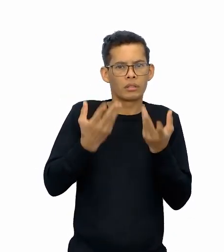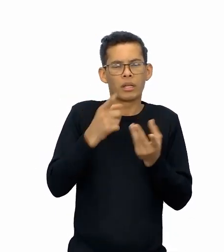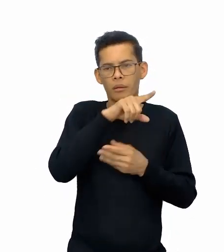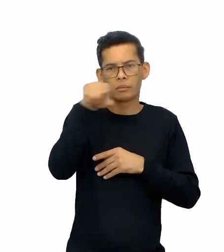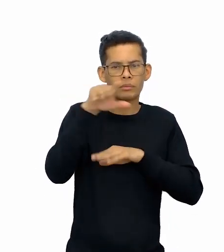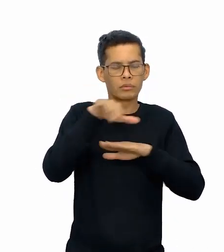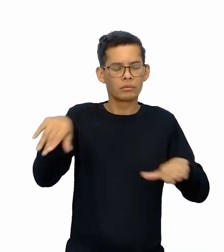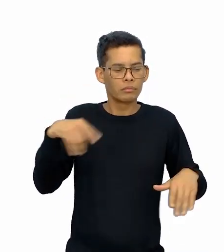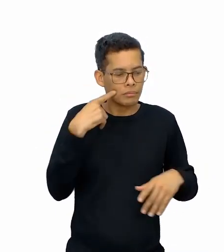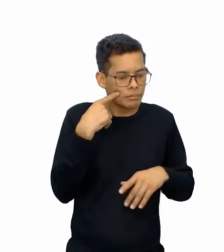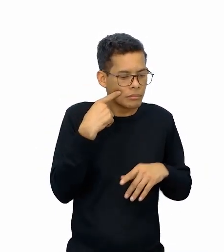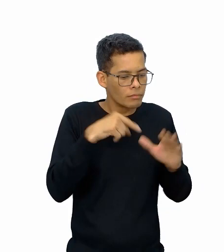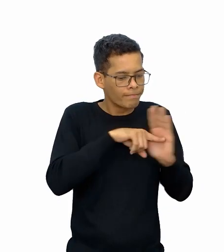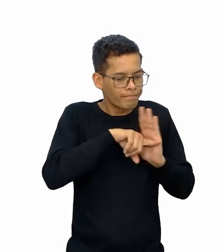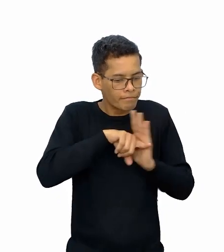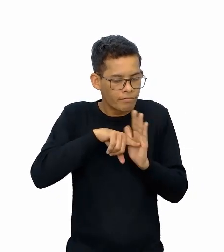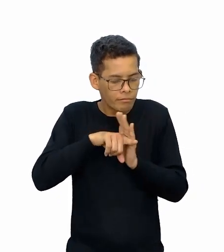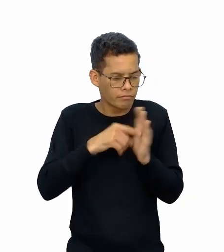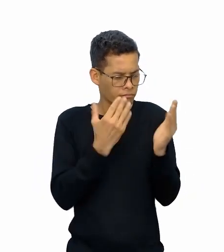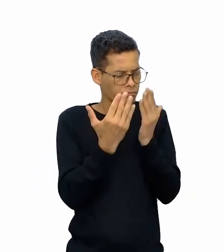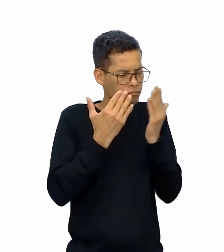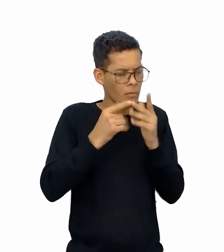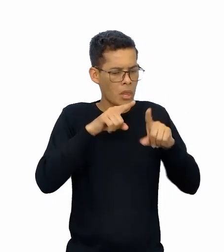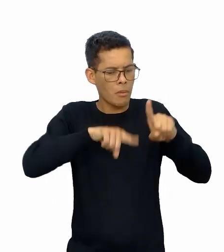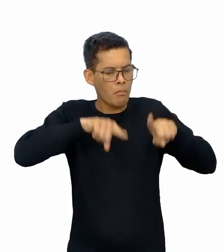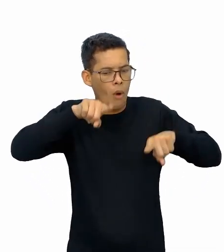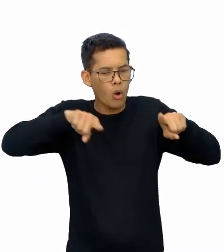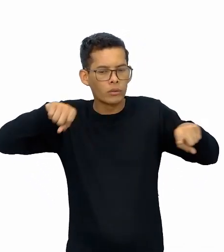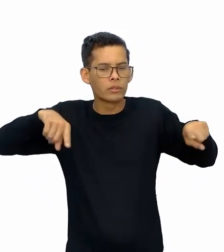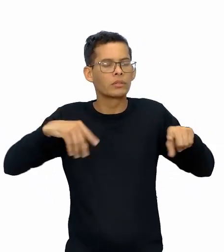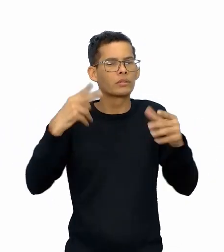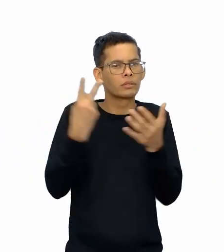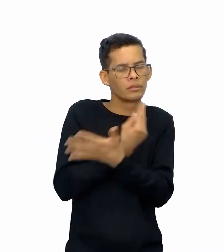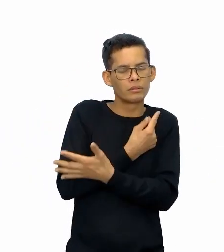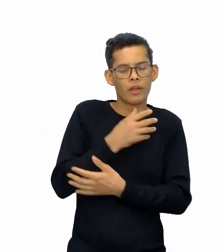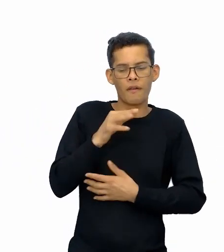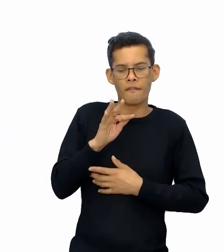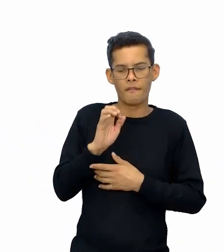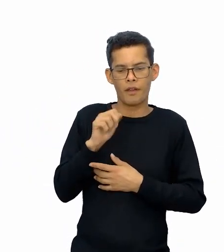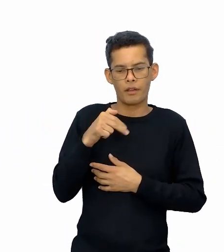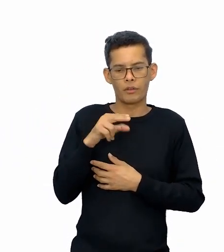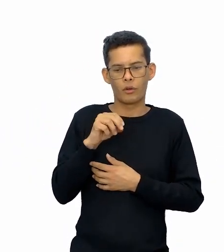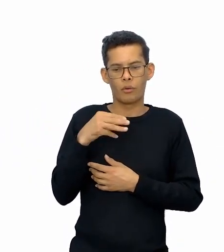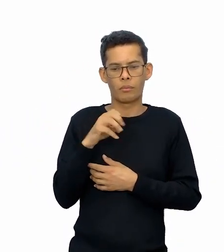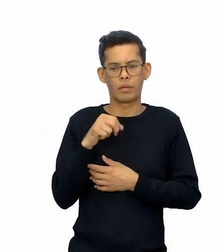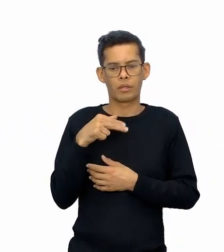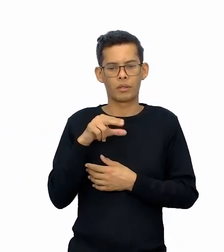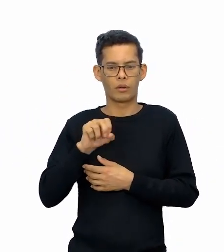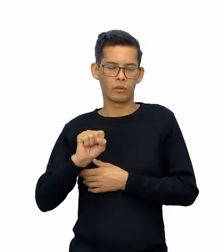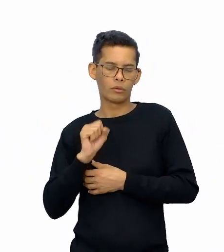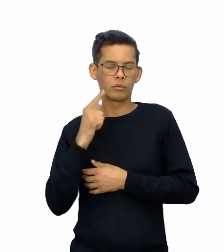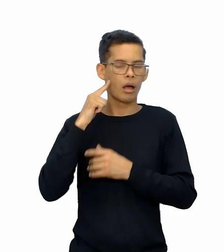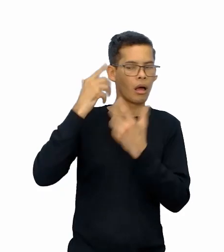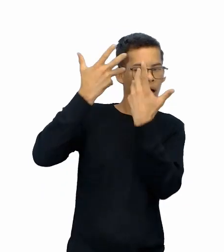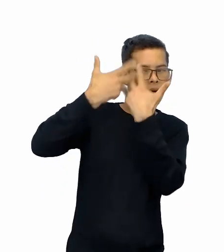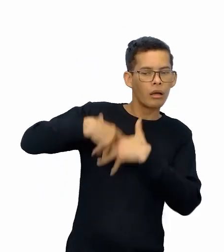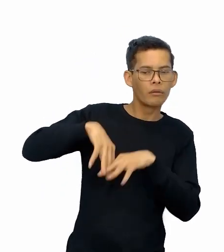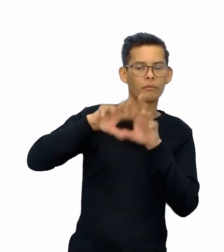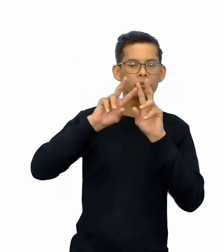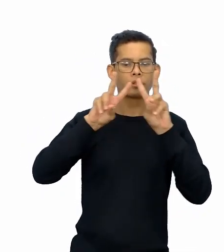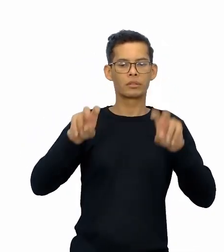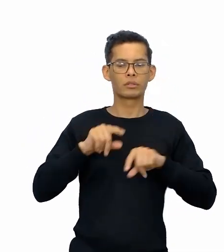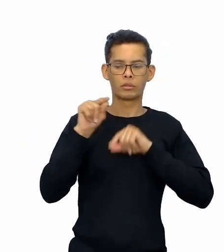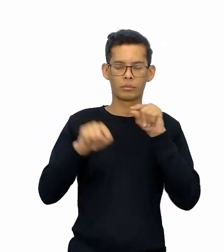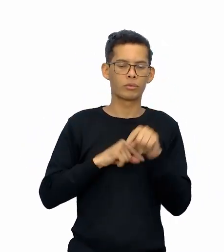analisar dados e também a propor hipóteses para os fenômenos ocorridos, além, é claro, de levar a eles a refletir sobre as